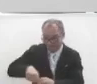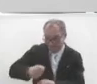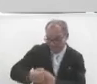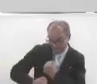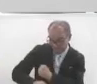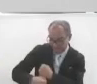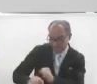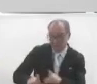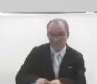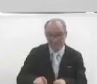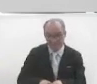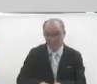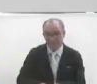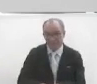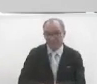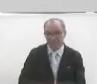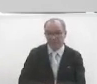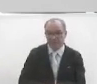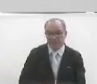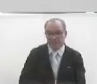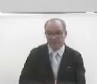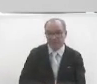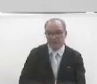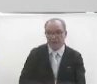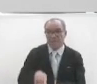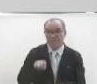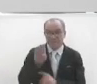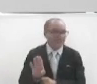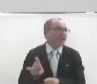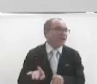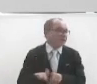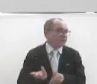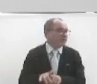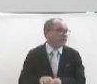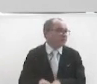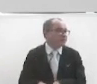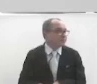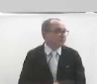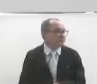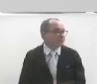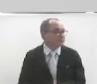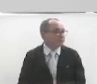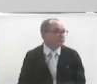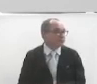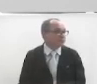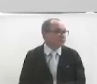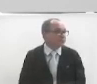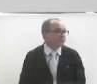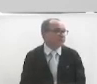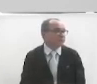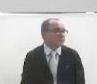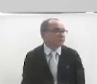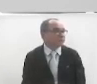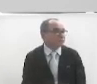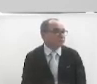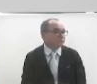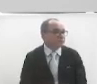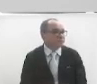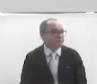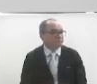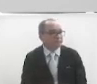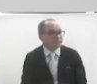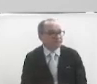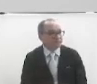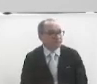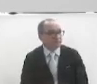Vinte por cento a graduação na área de atuação na classe B a cópia